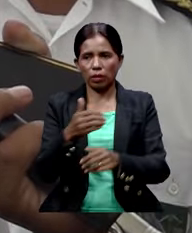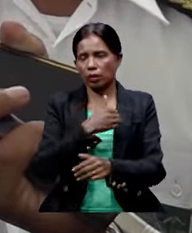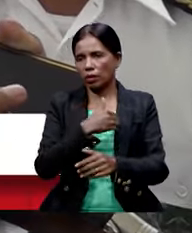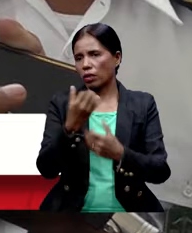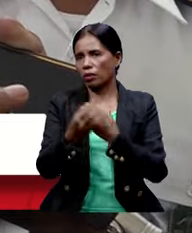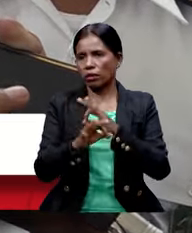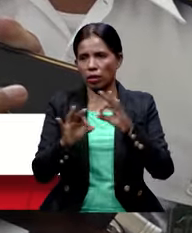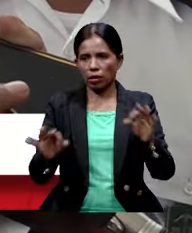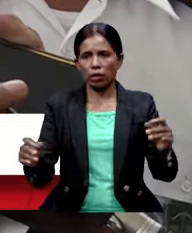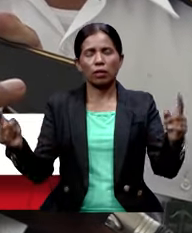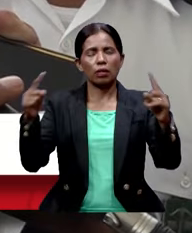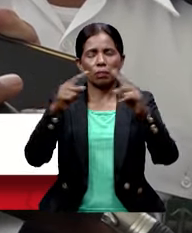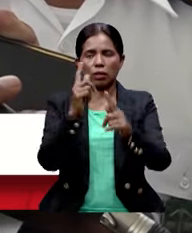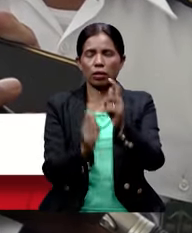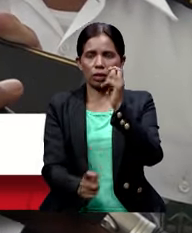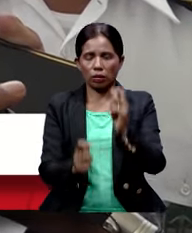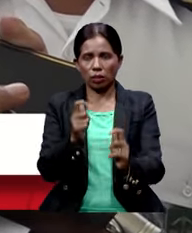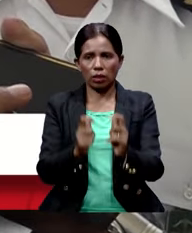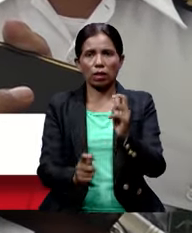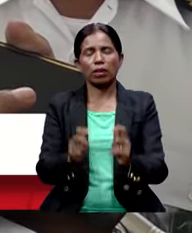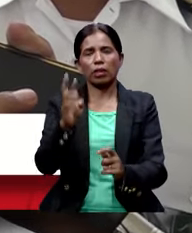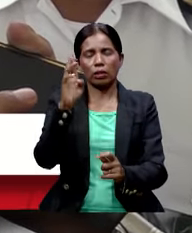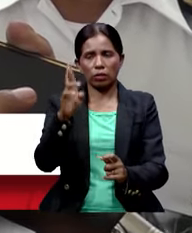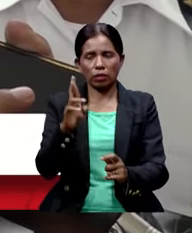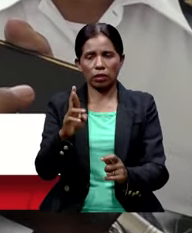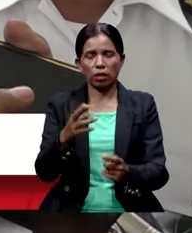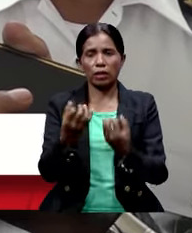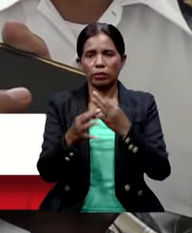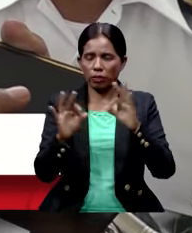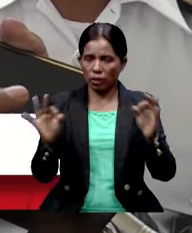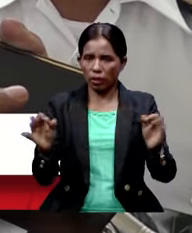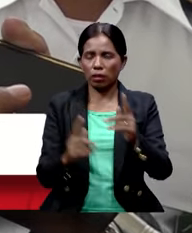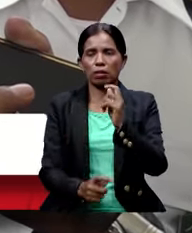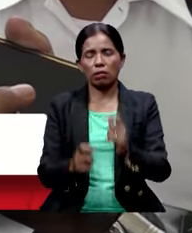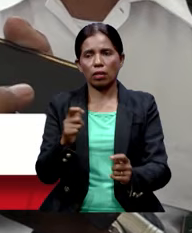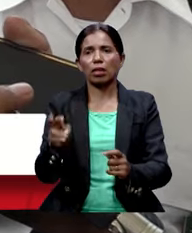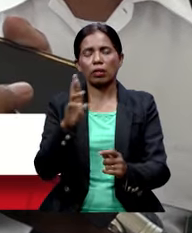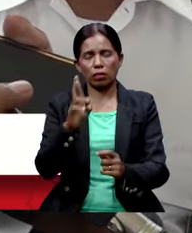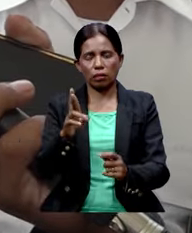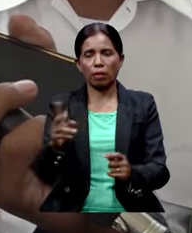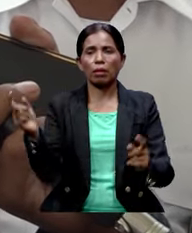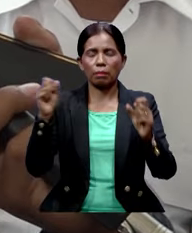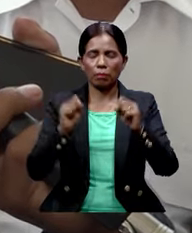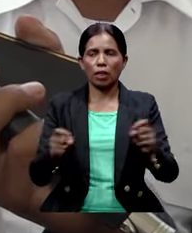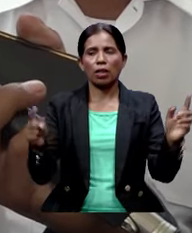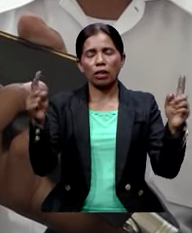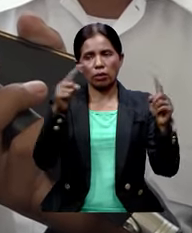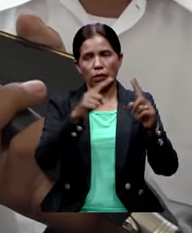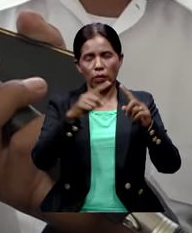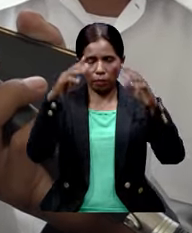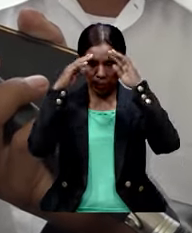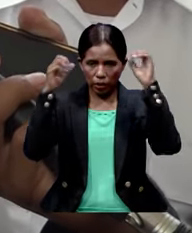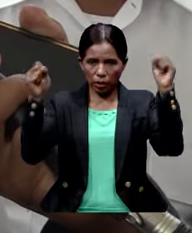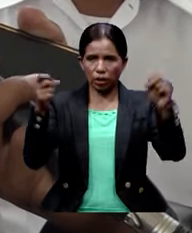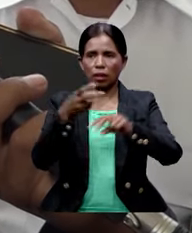Kuramata, se dá o Tribunal Recurso. Liute o Tribunal Recurso, mas bele to presidente Mia